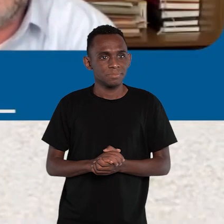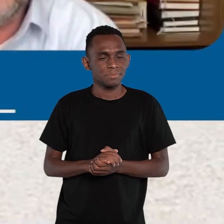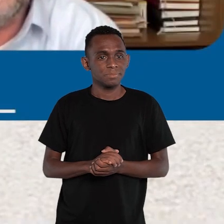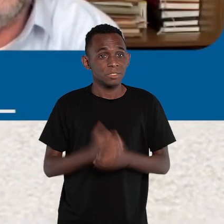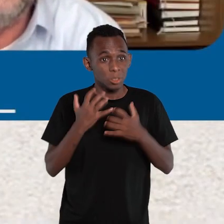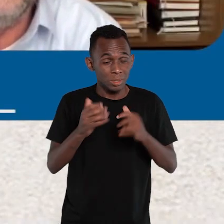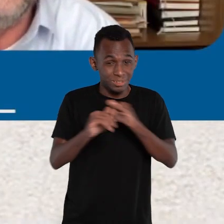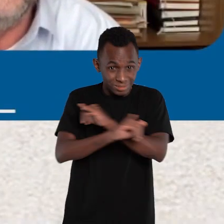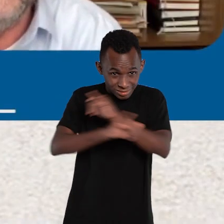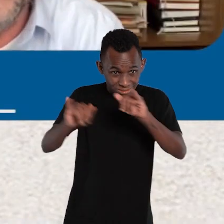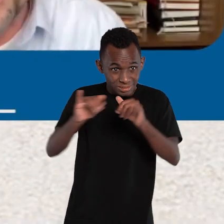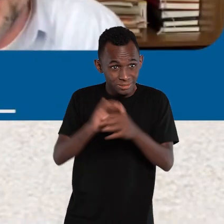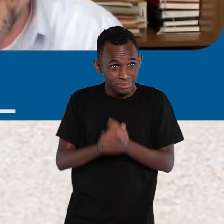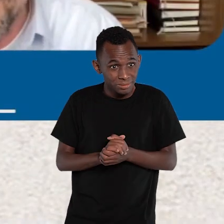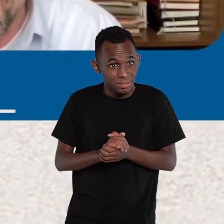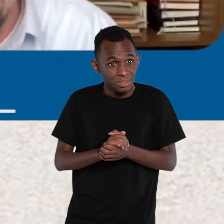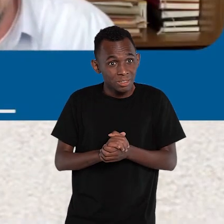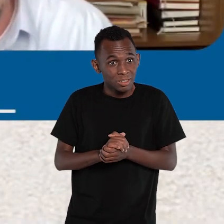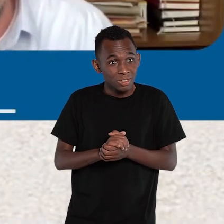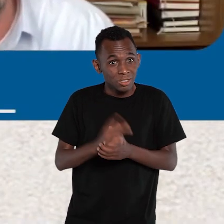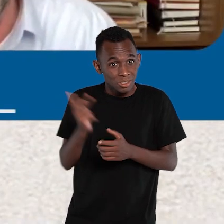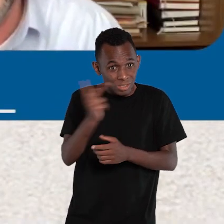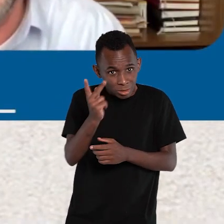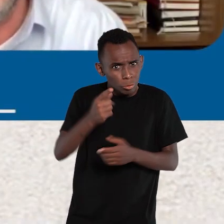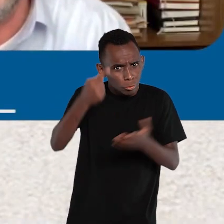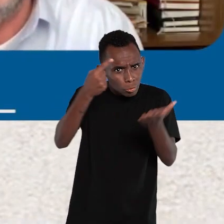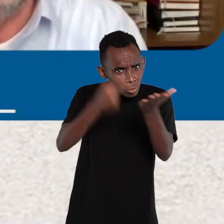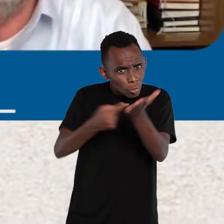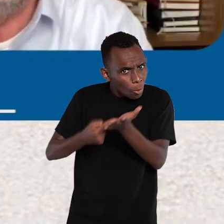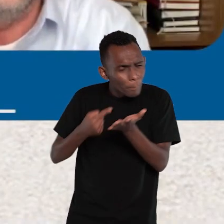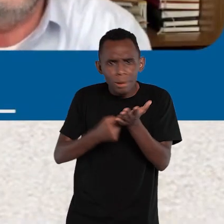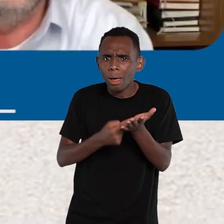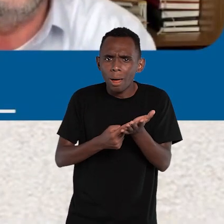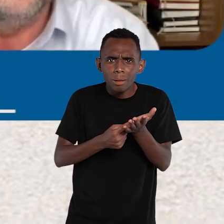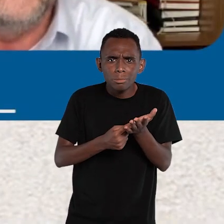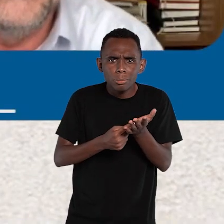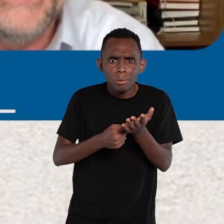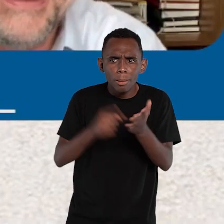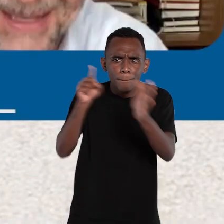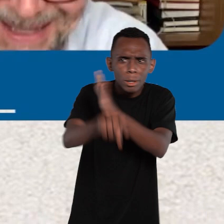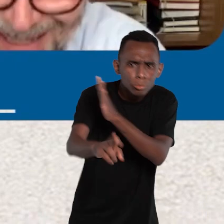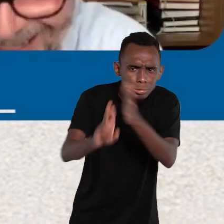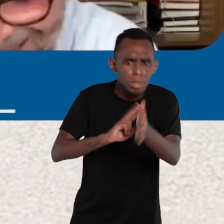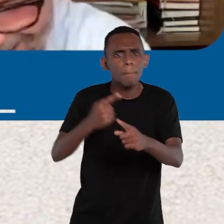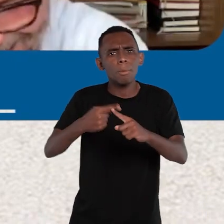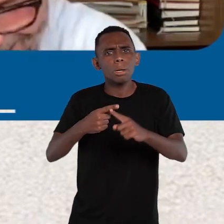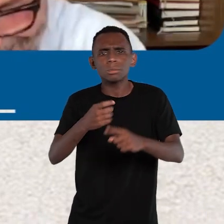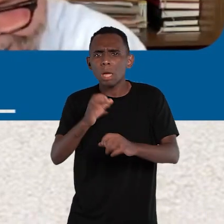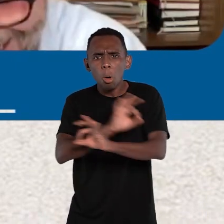Aqui, ó, eu tenho uma coisa a dizer muito desagradável. Vocês dois combinaram essas perguntas e respostas, que está muito bom.